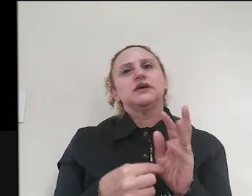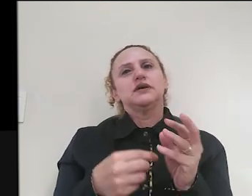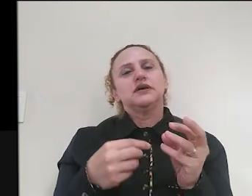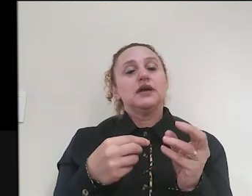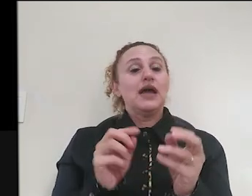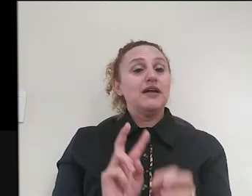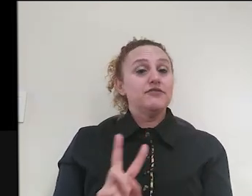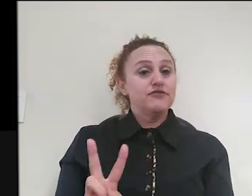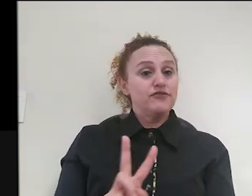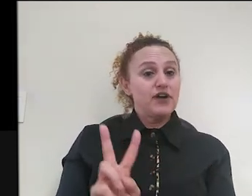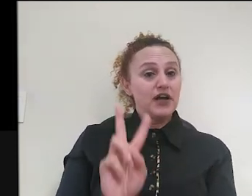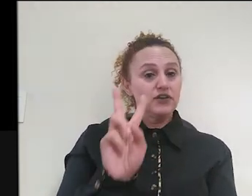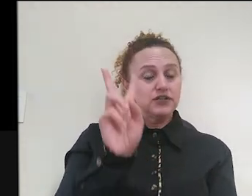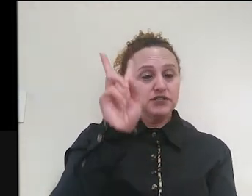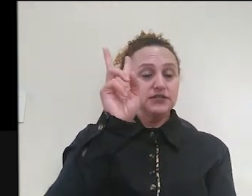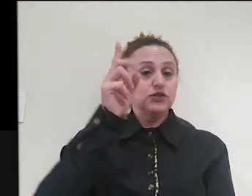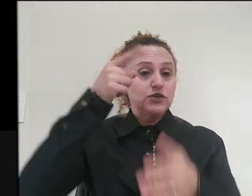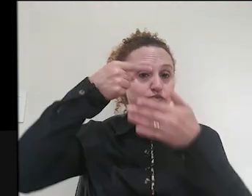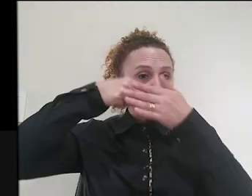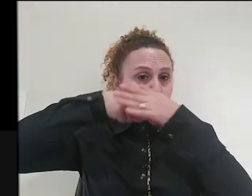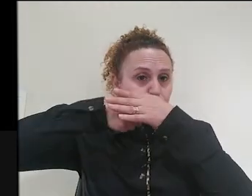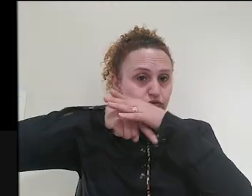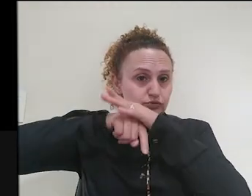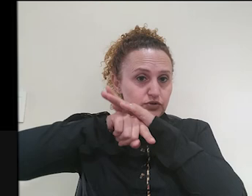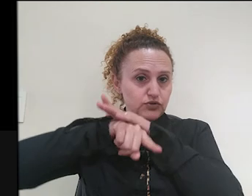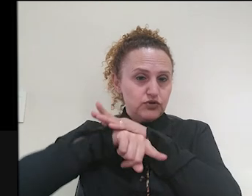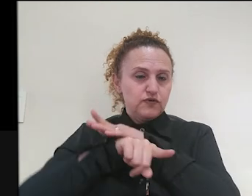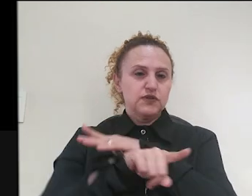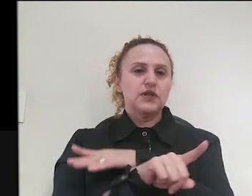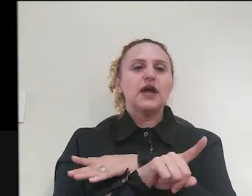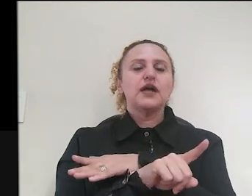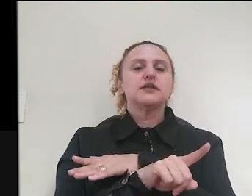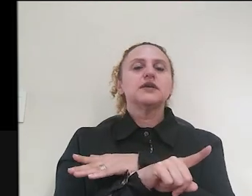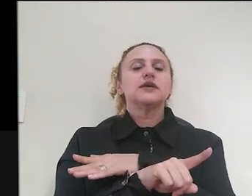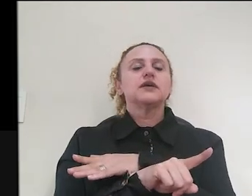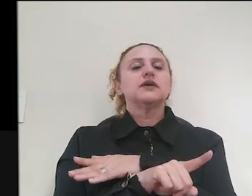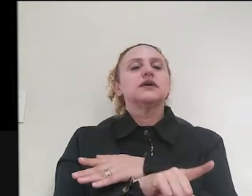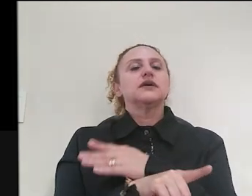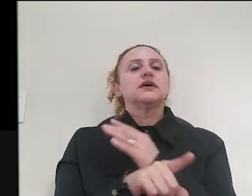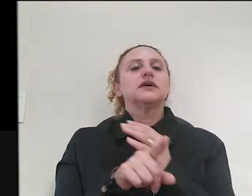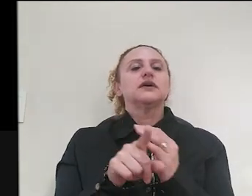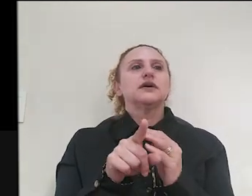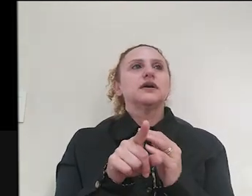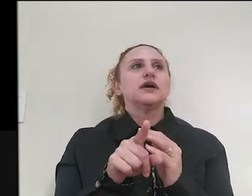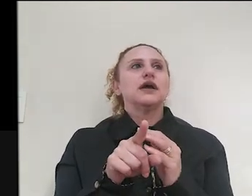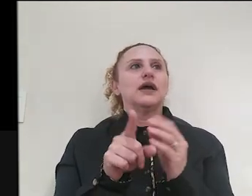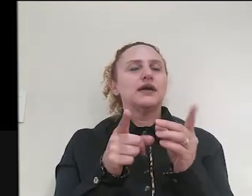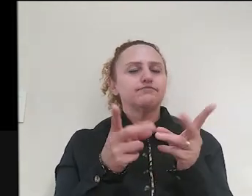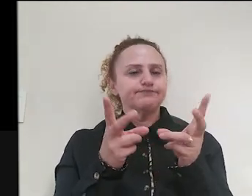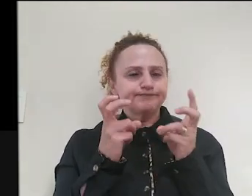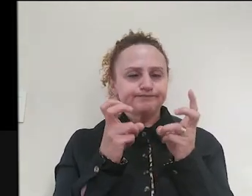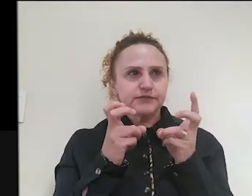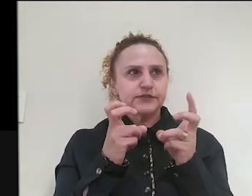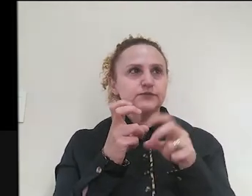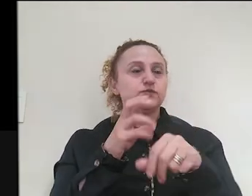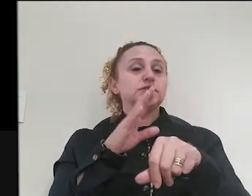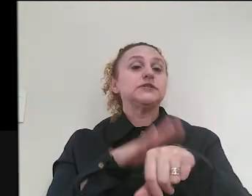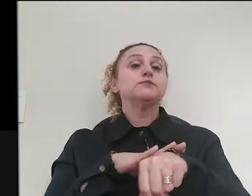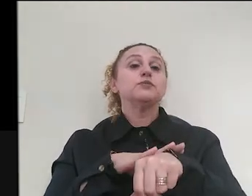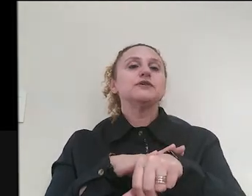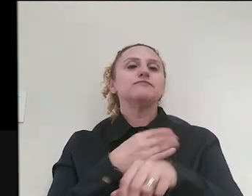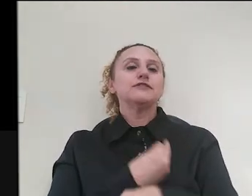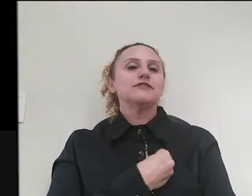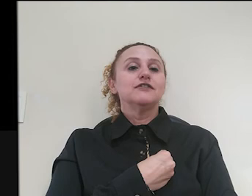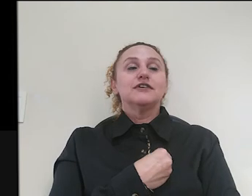a valorização da subjetividade, a apreensão do momento do fragmentário, tipo assim, nossa, eu tenho que pegar esse momento antes que